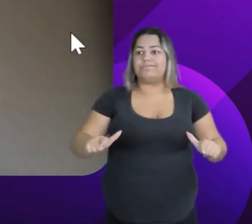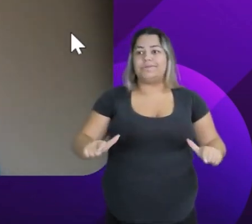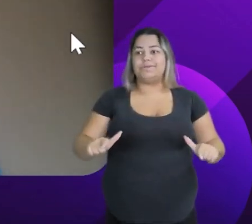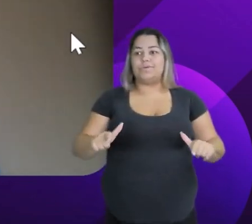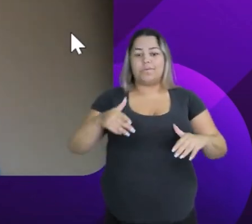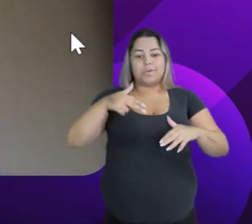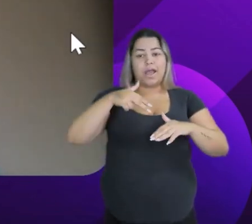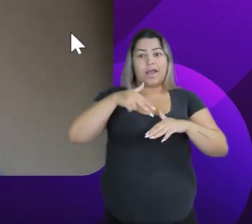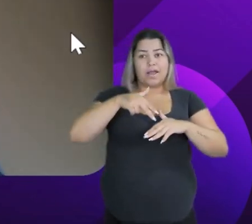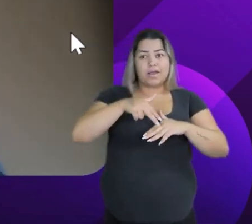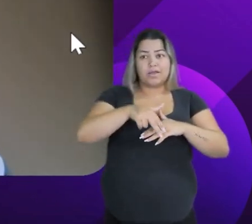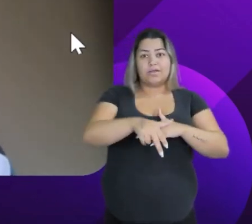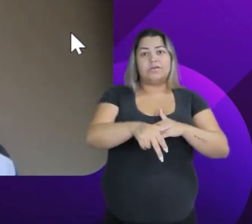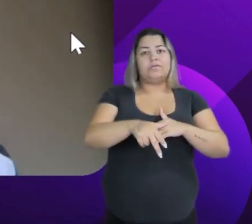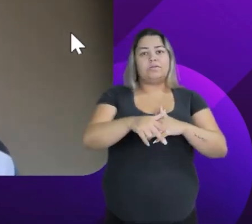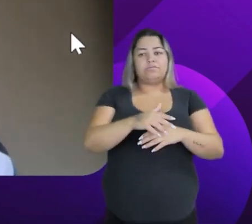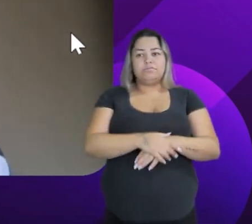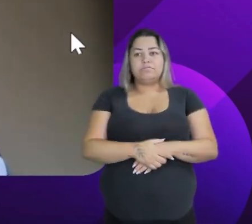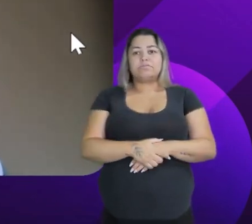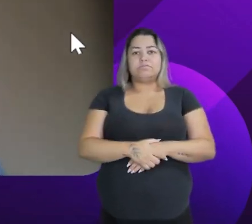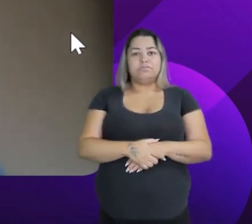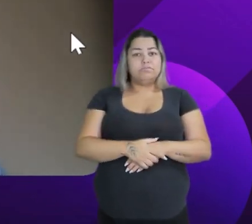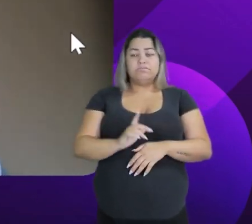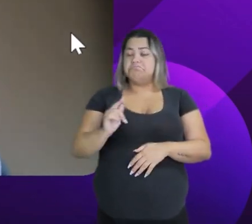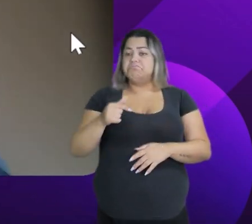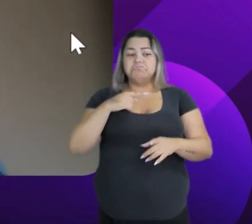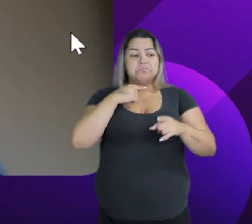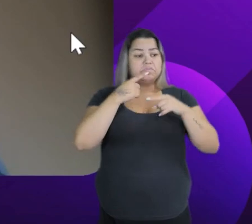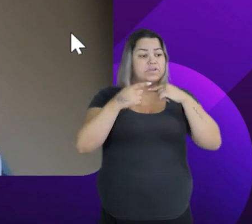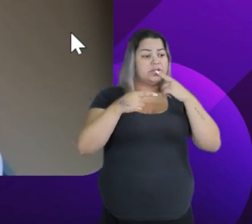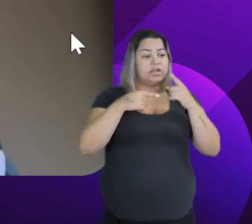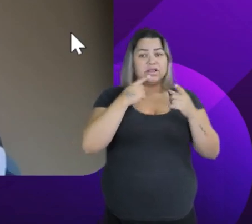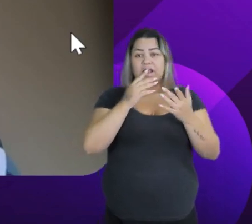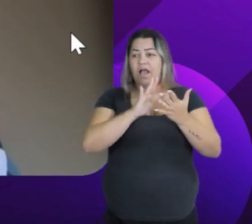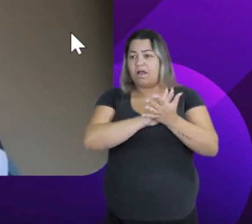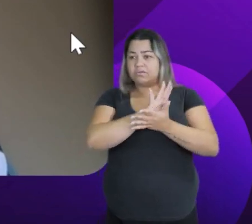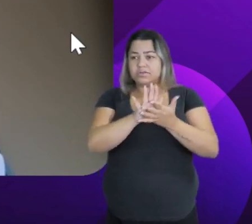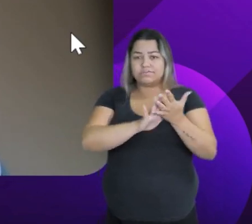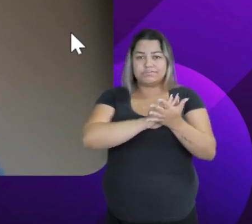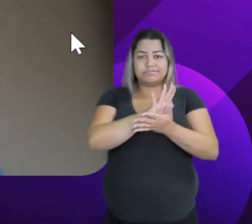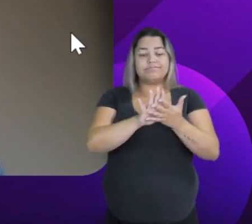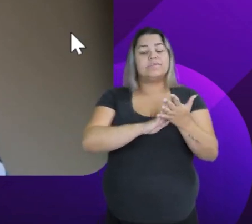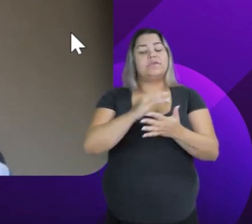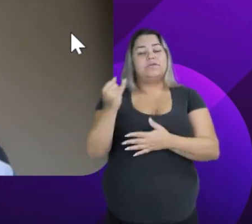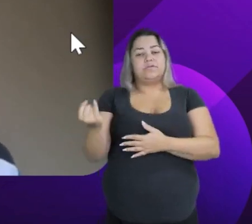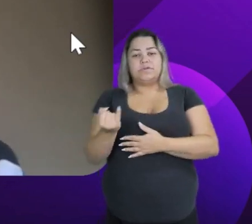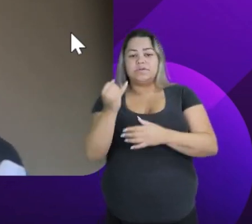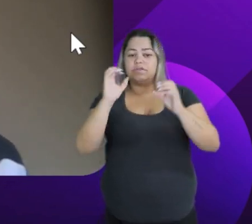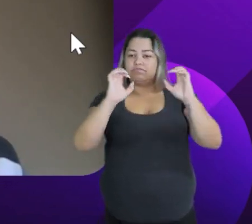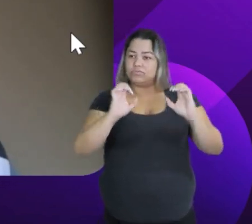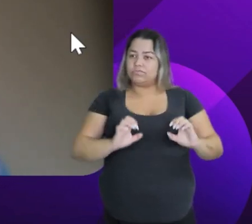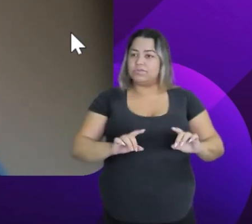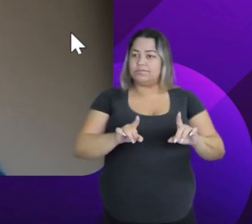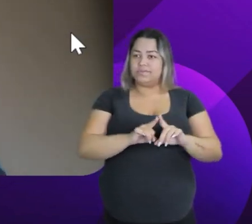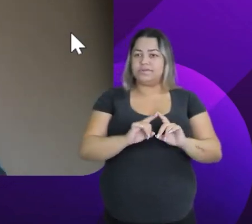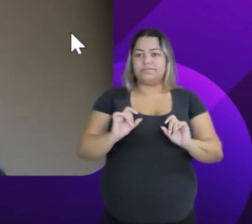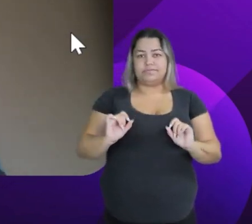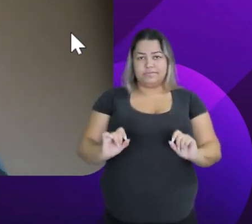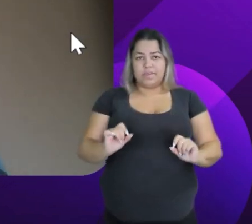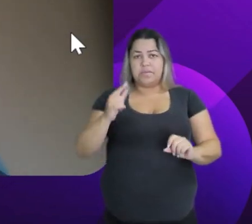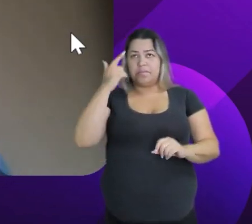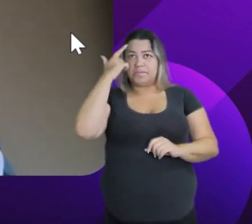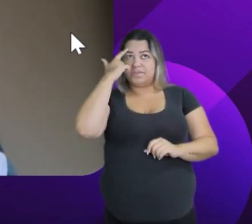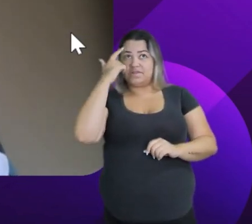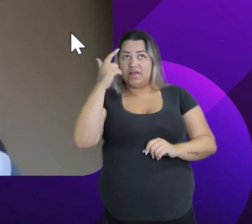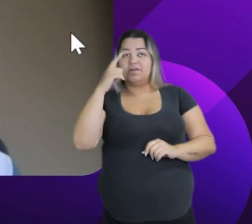colocar o piso podotátil, e sim, sem dúvida nenhuma são estruturas fundamentais, essenciais para a gente pensar